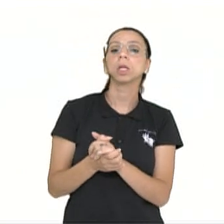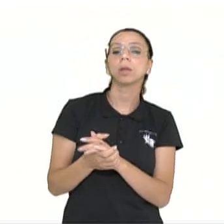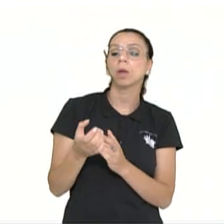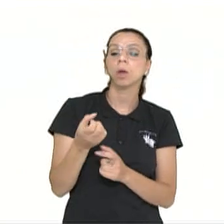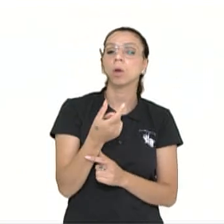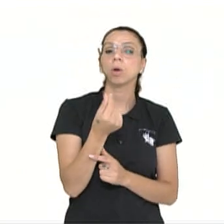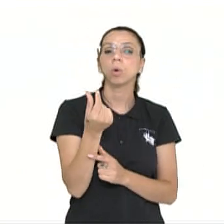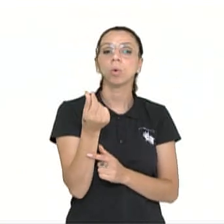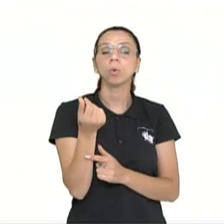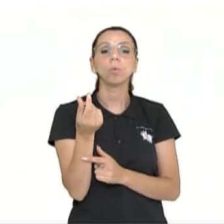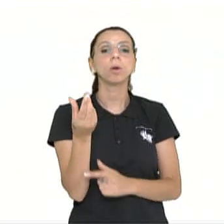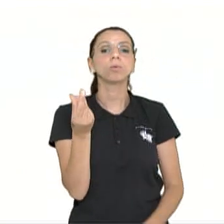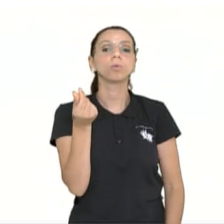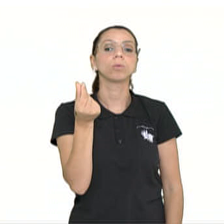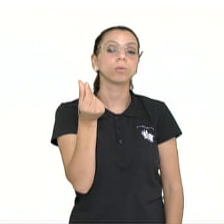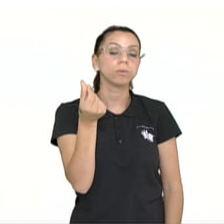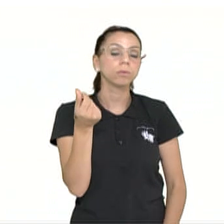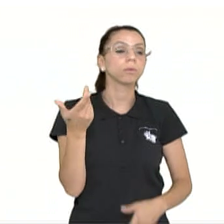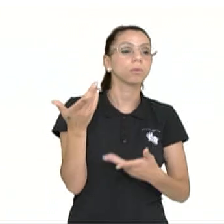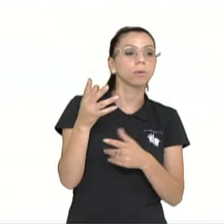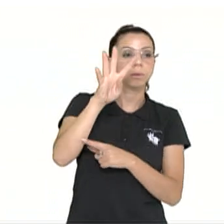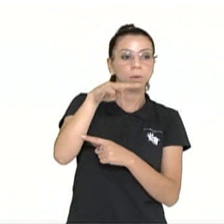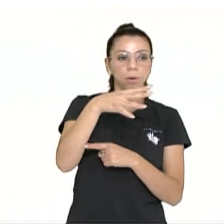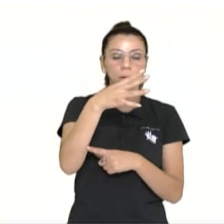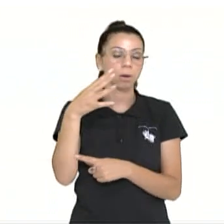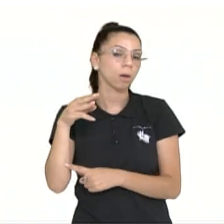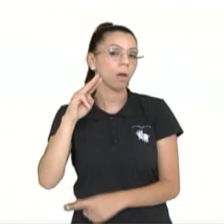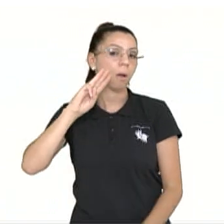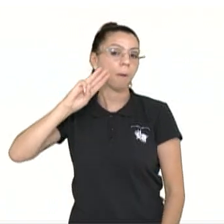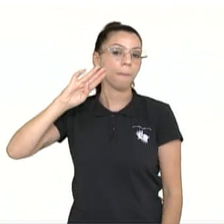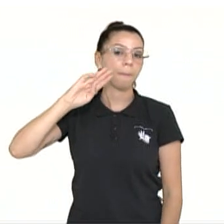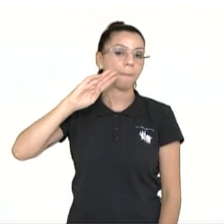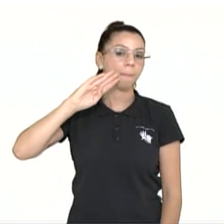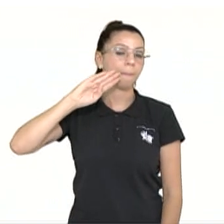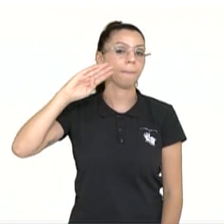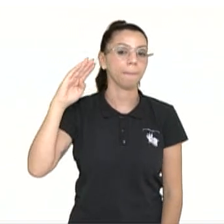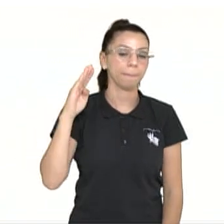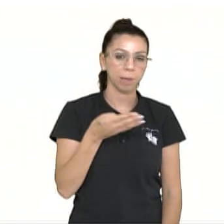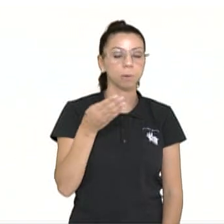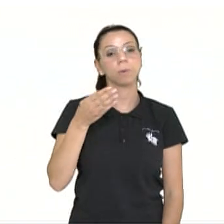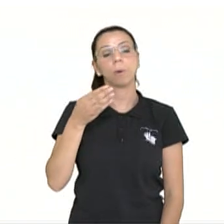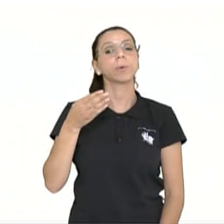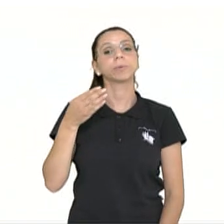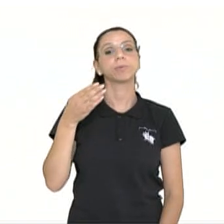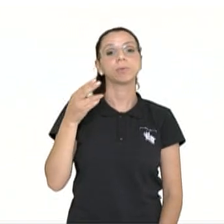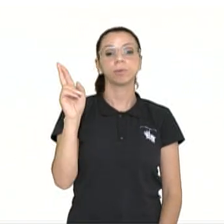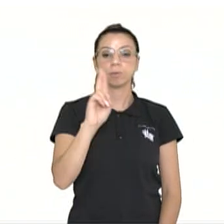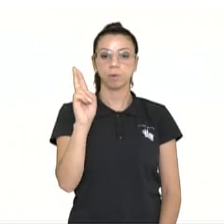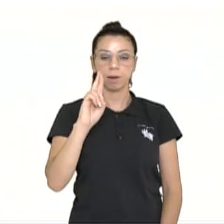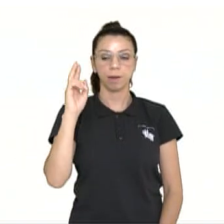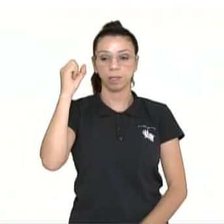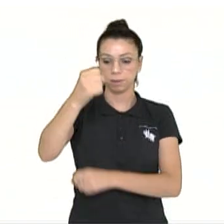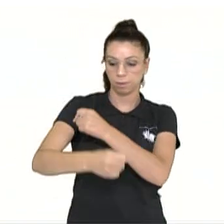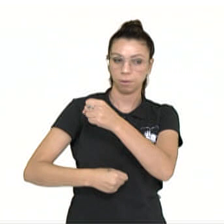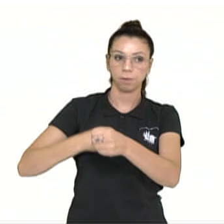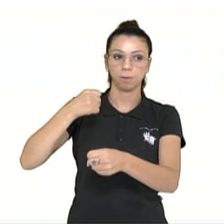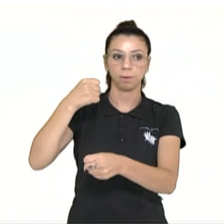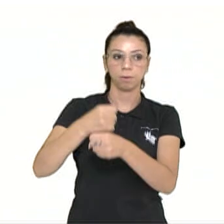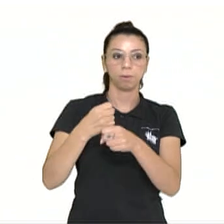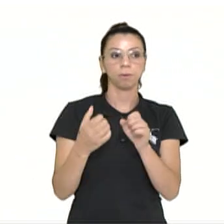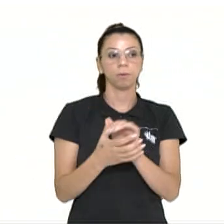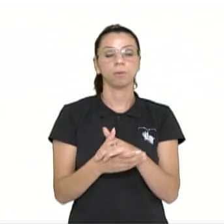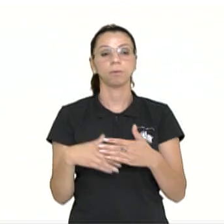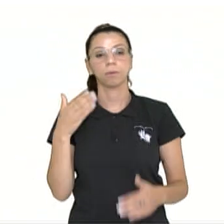indicado aqui na nossa tabela, ele é dado em milhões de reais por ano. Então, eu tenho 5, por exemplo, Alfinetes V,